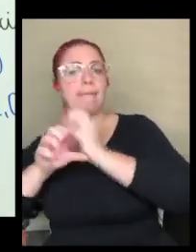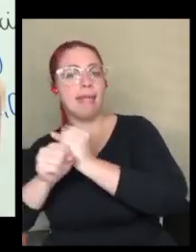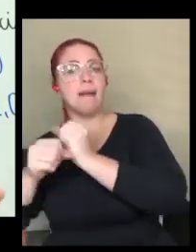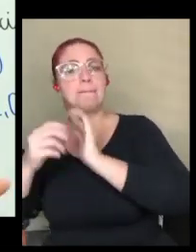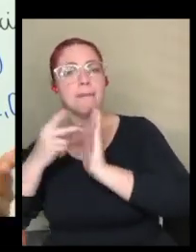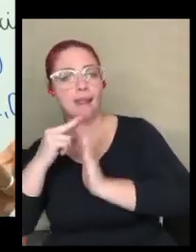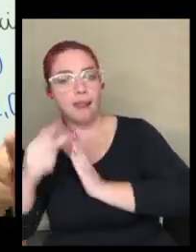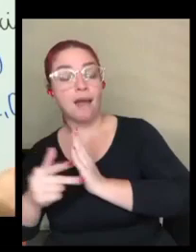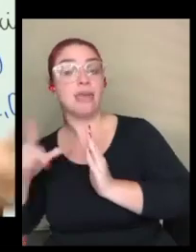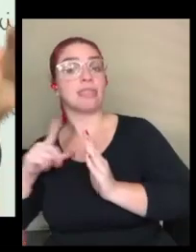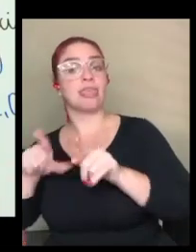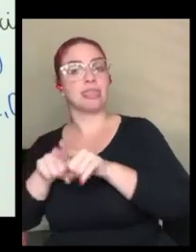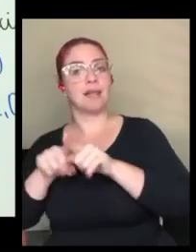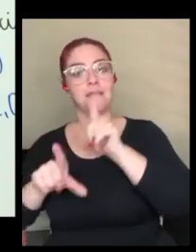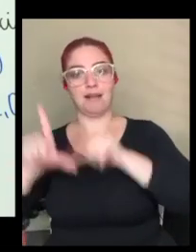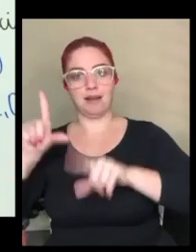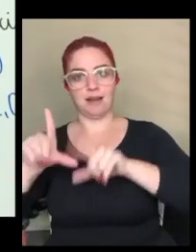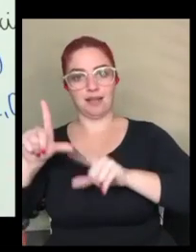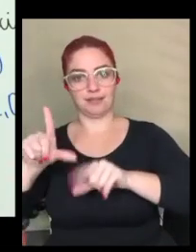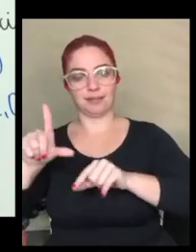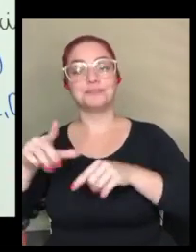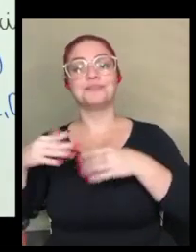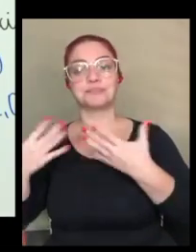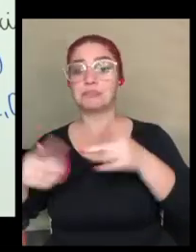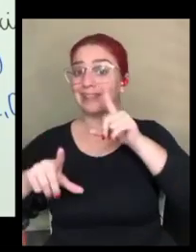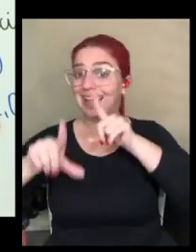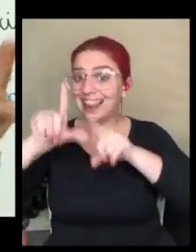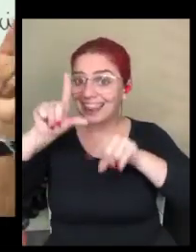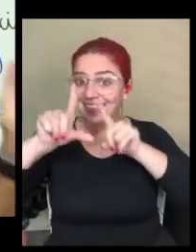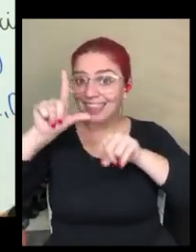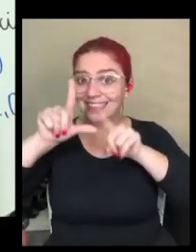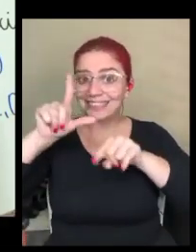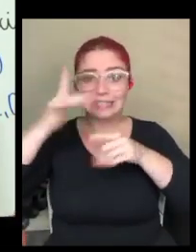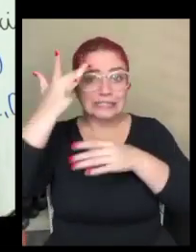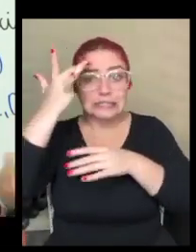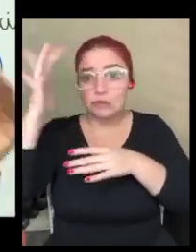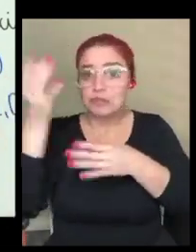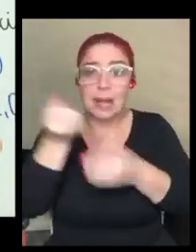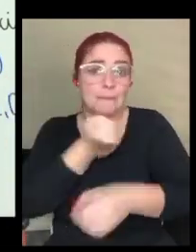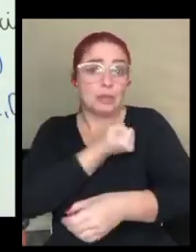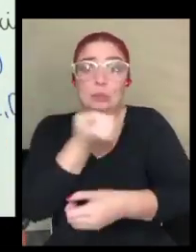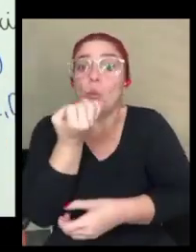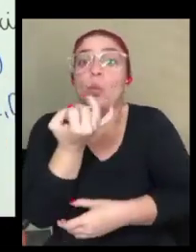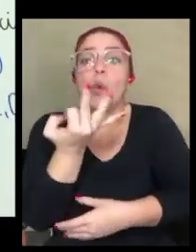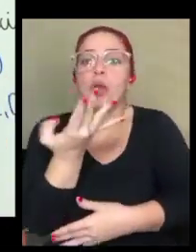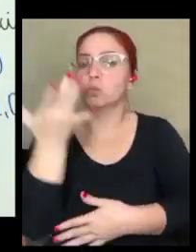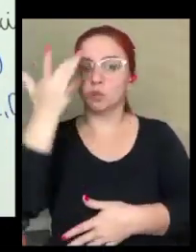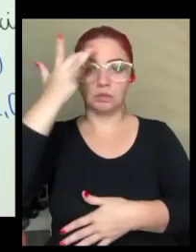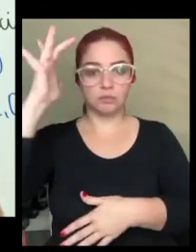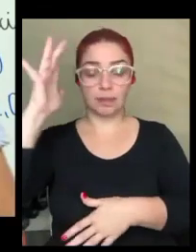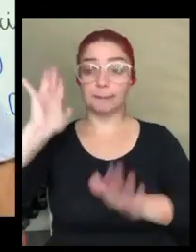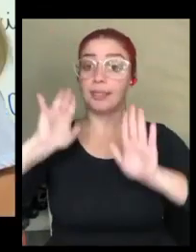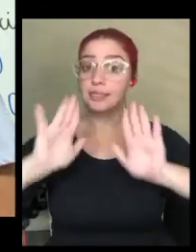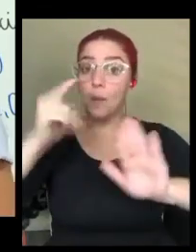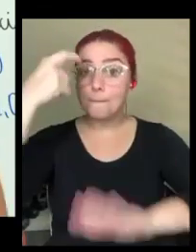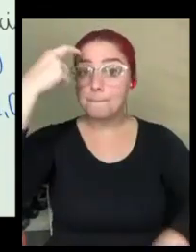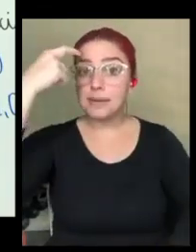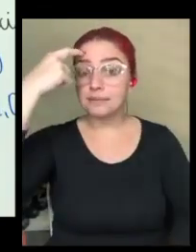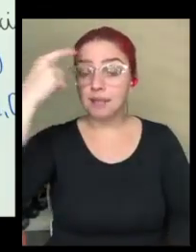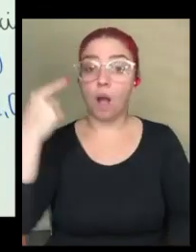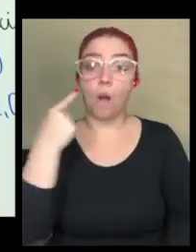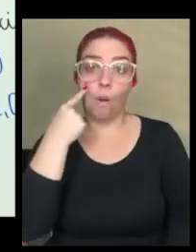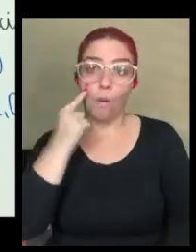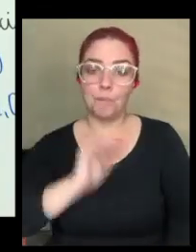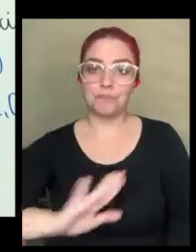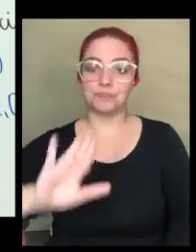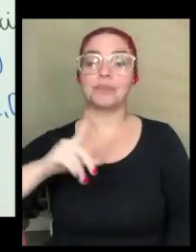tem as letras. E essas letras são variáveis. Então aqui vamos pensar comigo. Eu trouxe